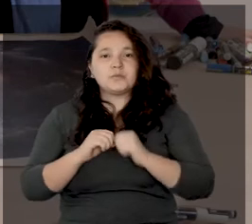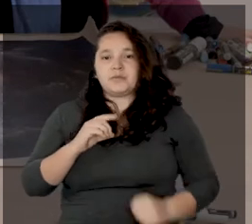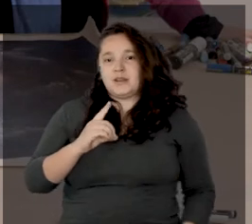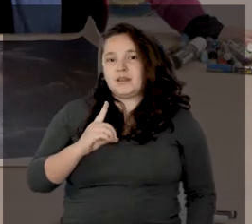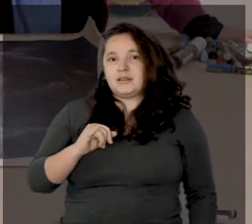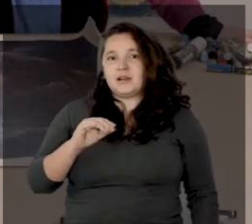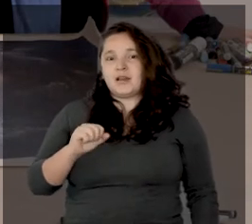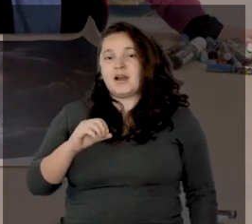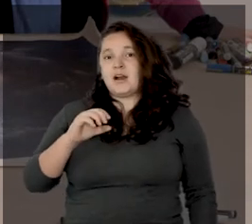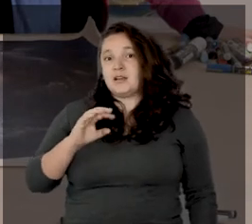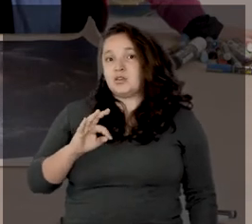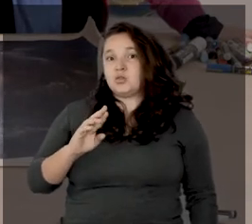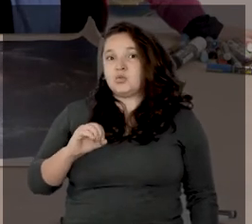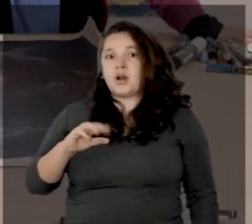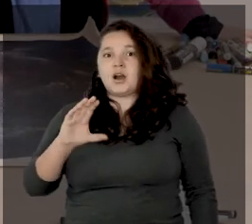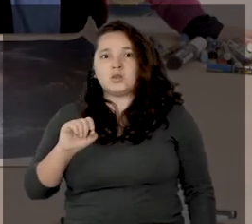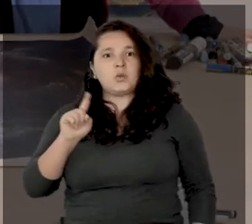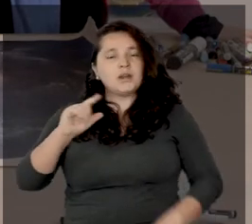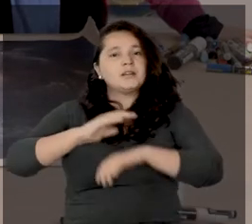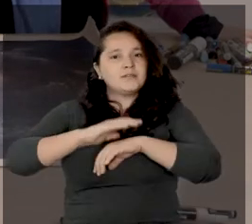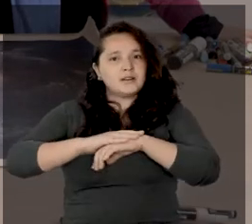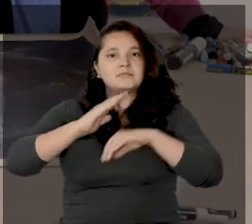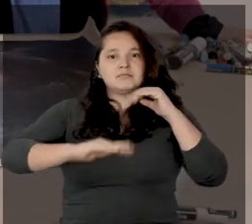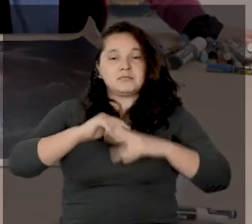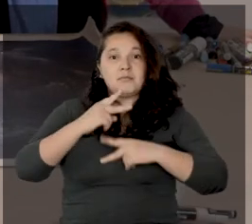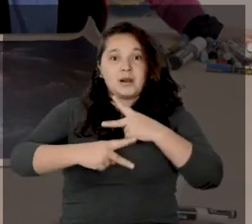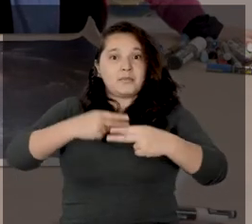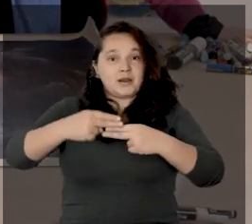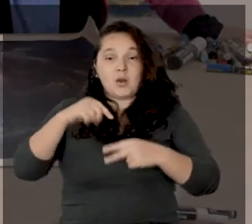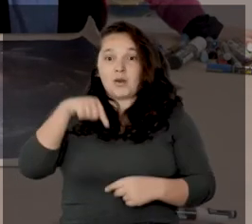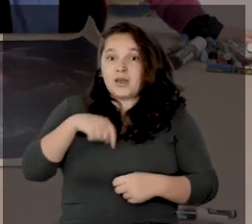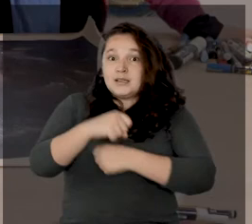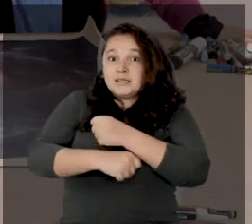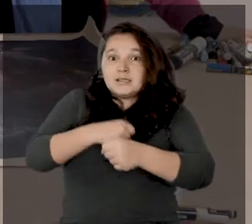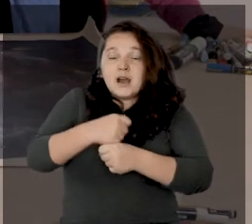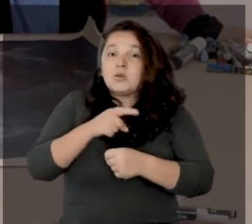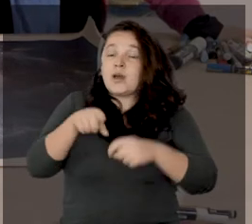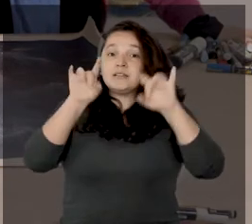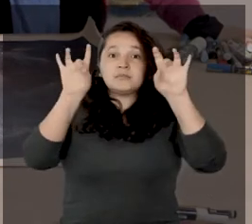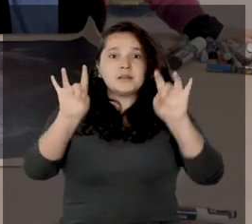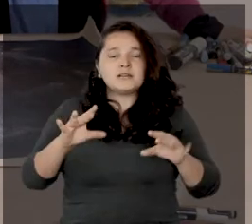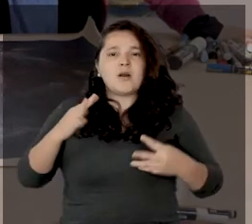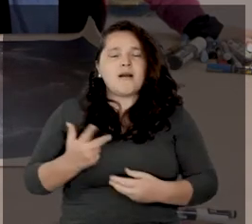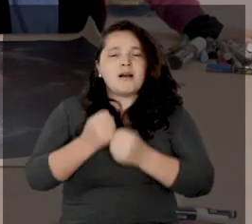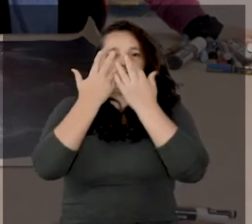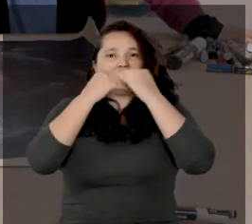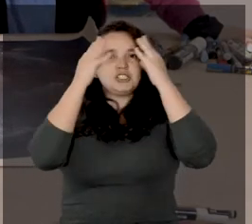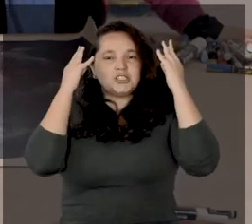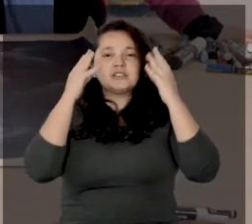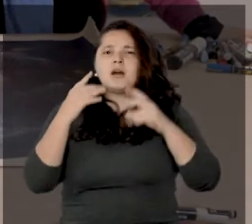também, que está produzindo seu material para a Bienal, né? Esse ano é um ano especialíssimo para a arte indígena contemporânea, porque a